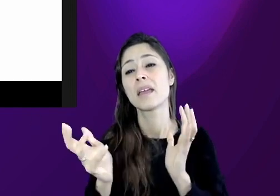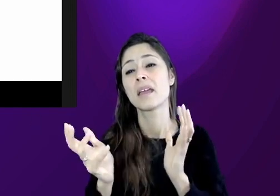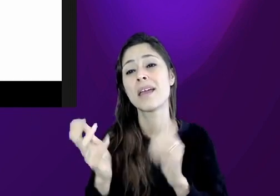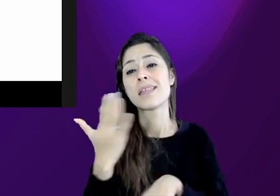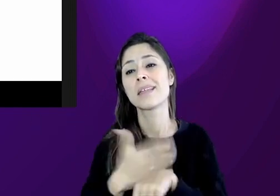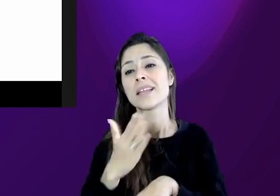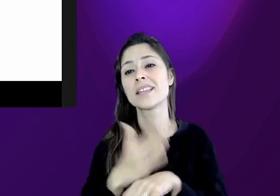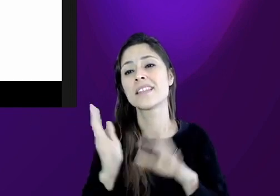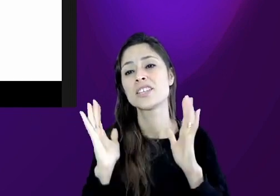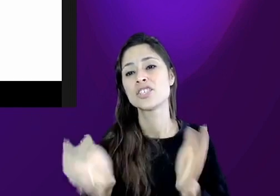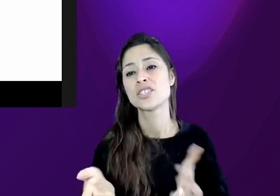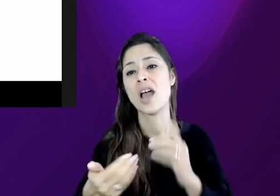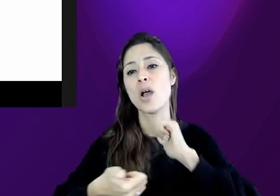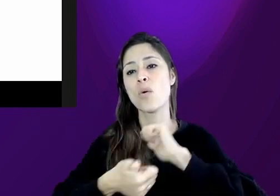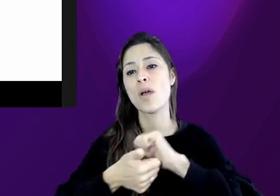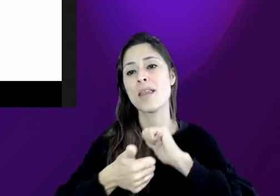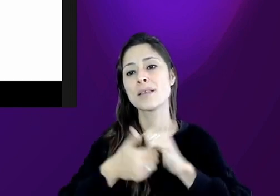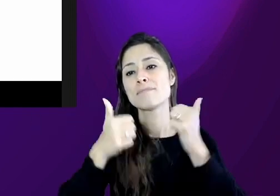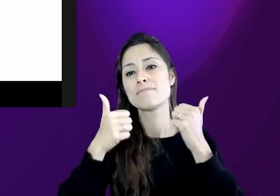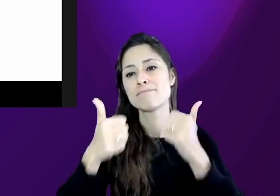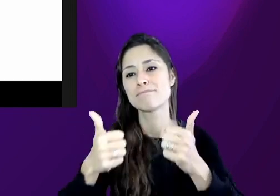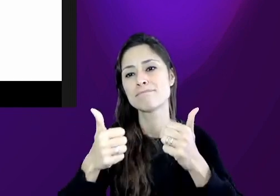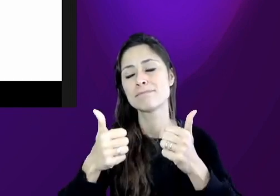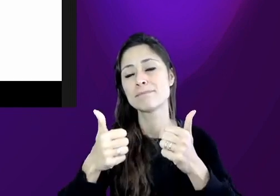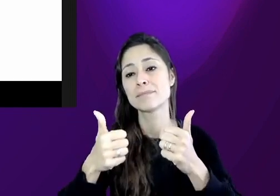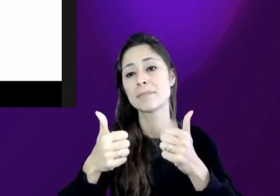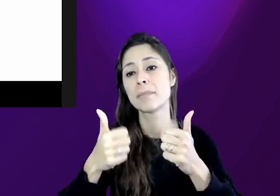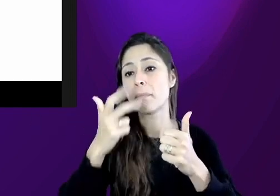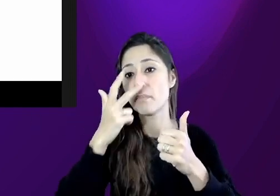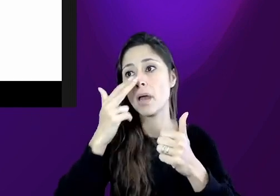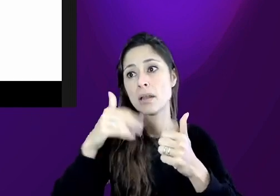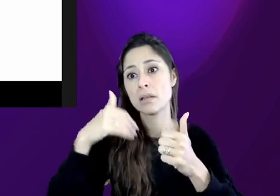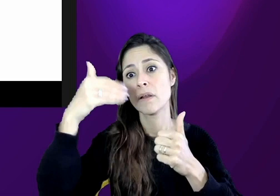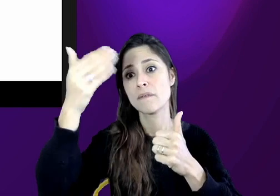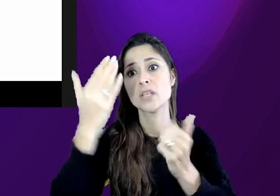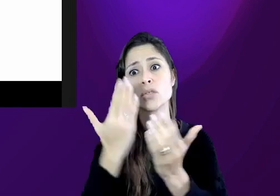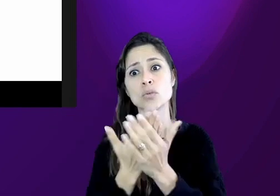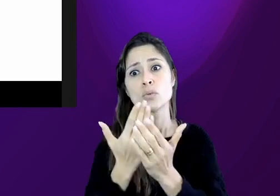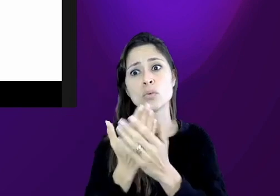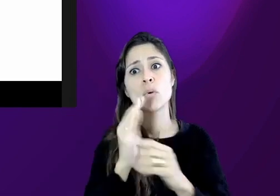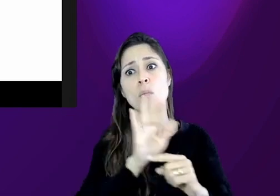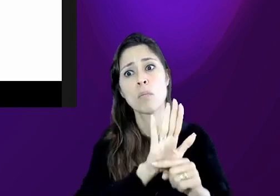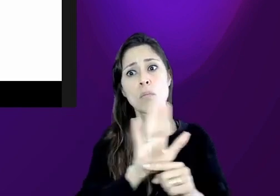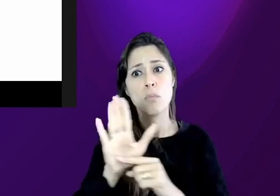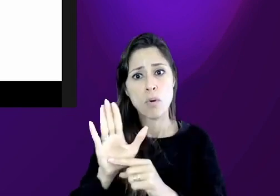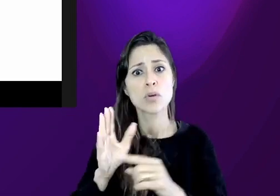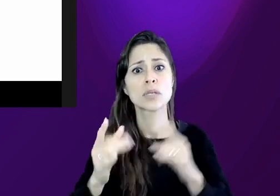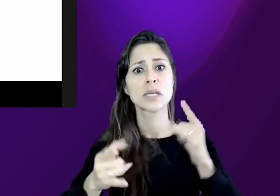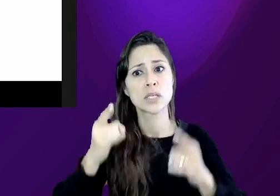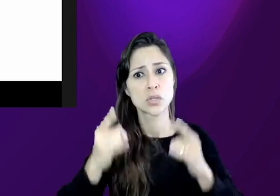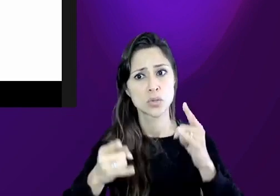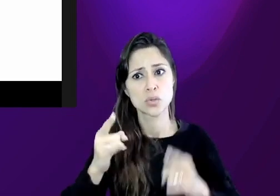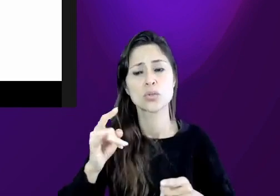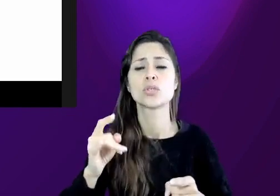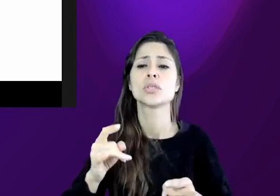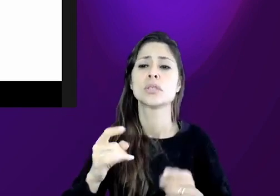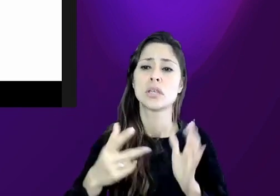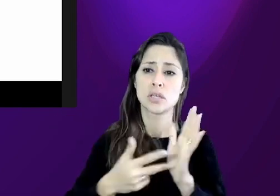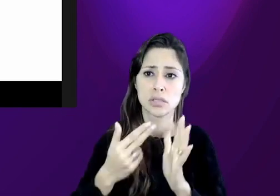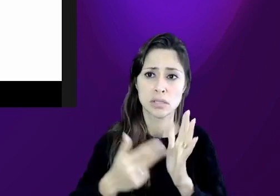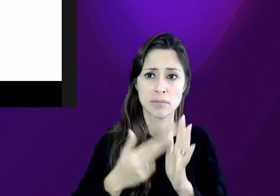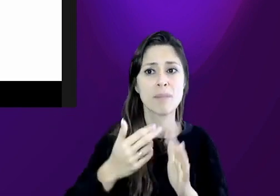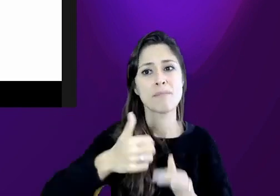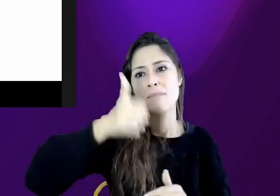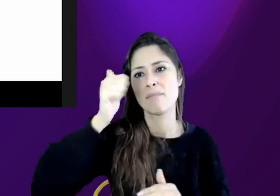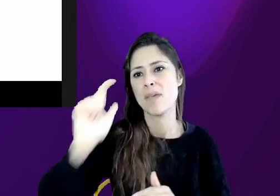qualificada procedimento. A tendência da maior parte dos estudos é de benefício da cirurgia robótica versus a laparoscopia convencional, com menor taxa